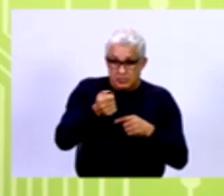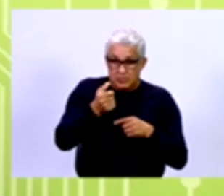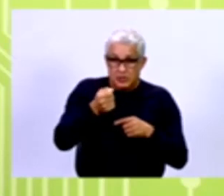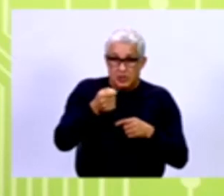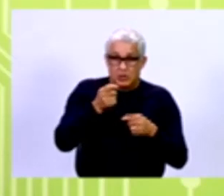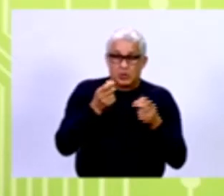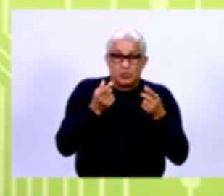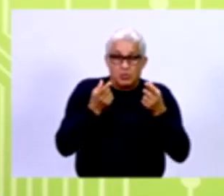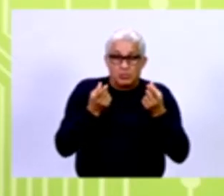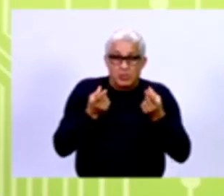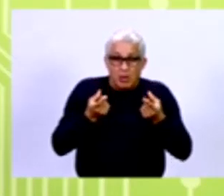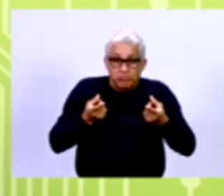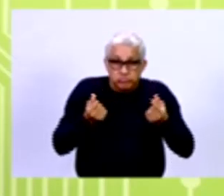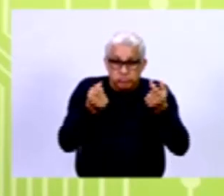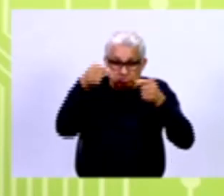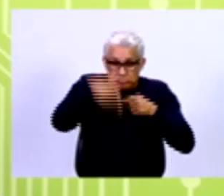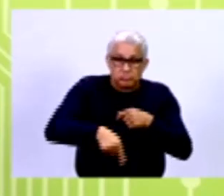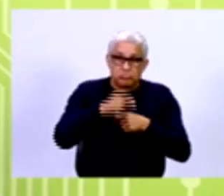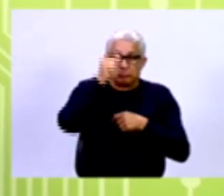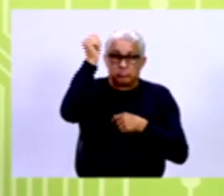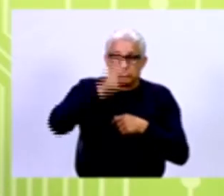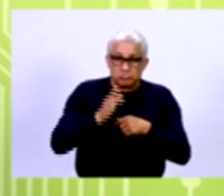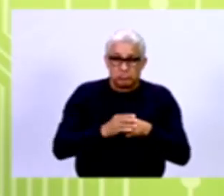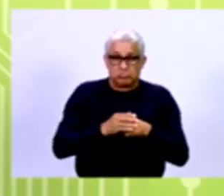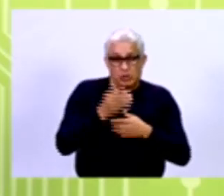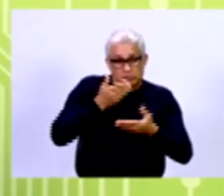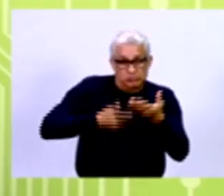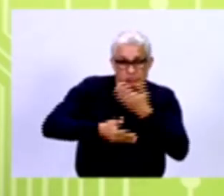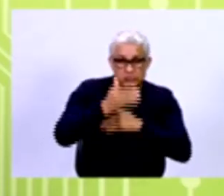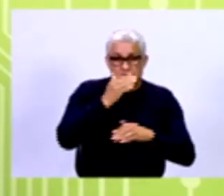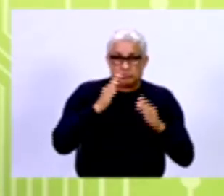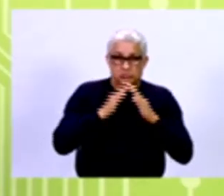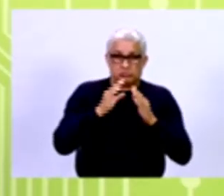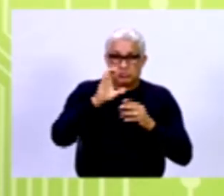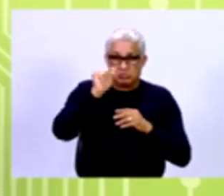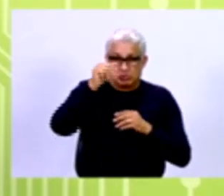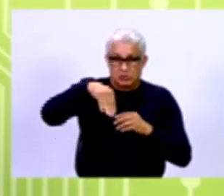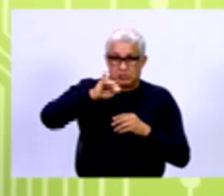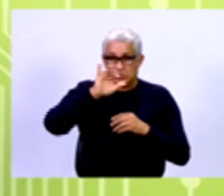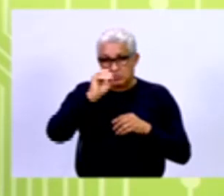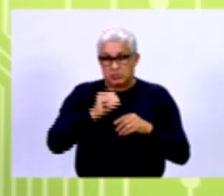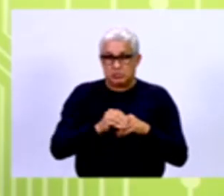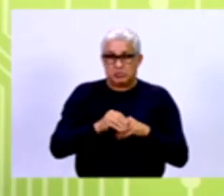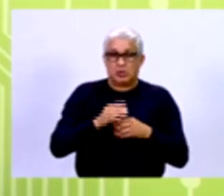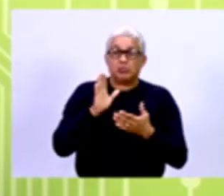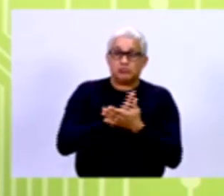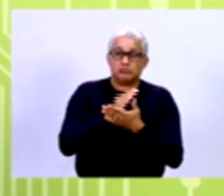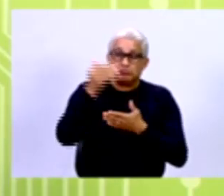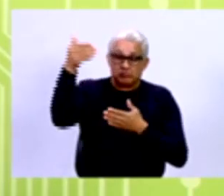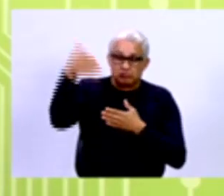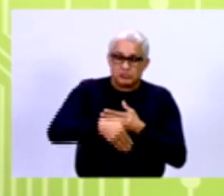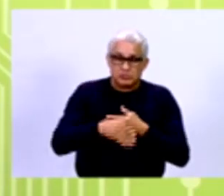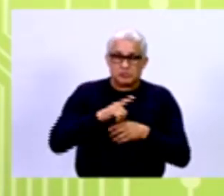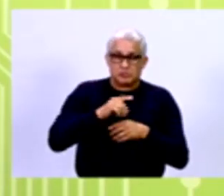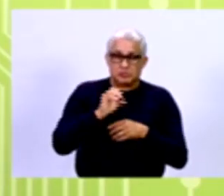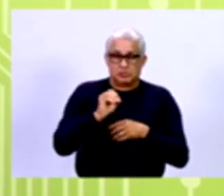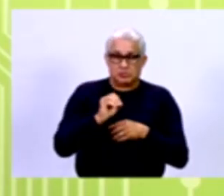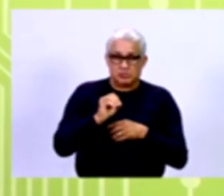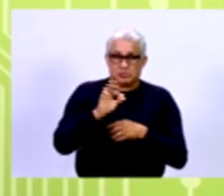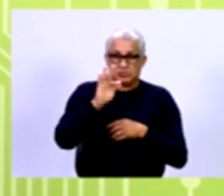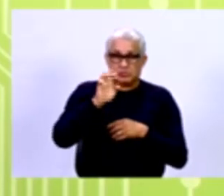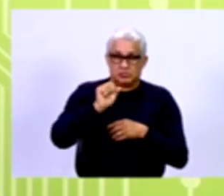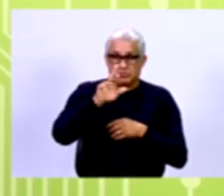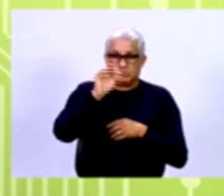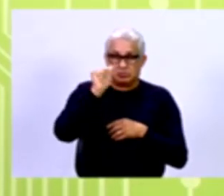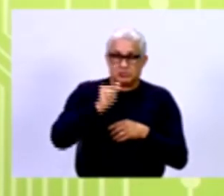aqui dentro. Eles vão nas casas de câmbio, troca, e aí, muitos vindo, você tem oferta de